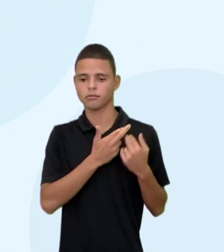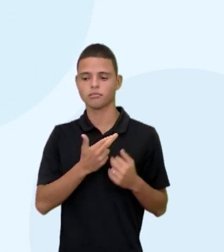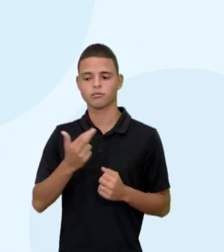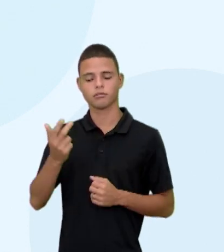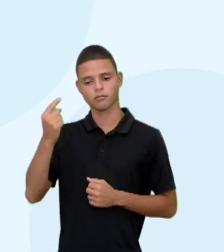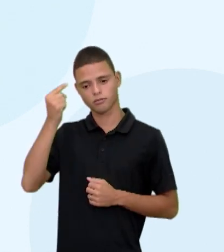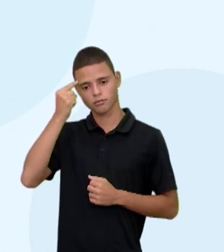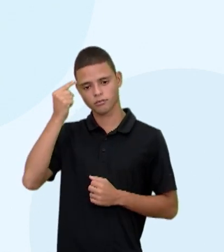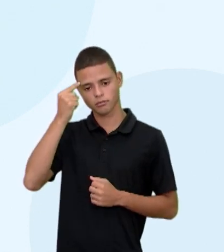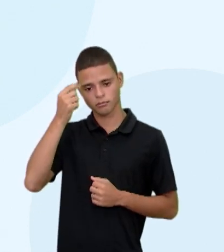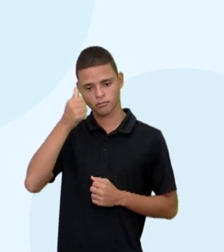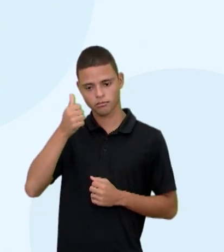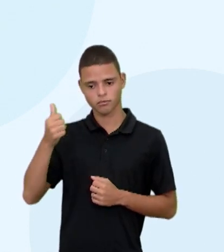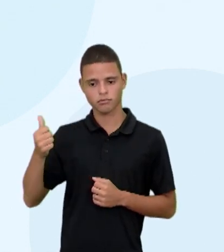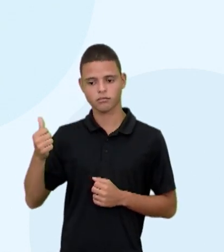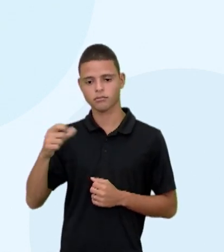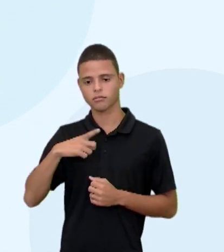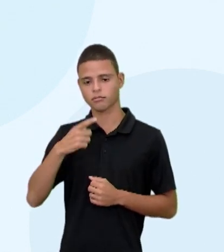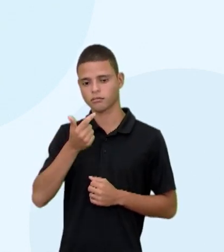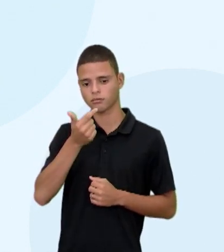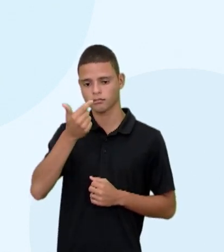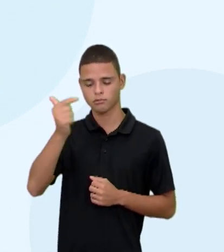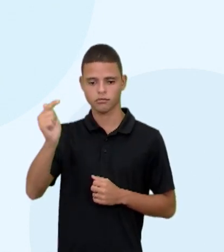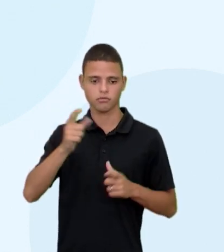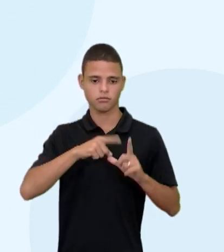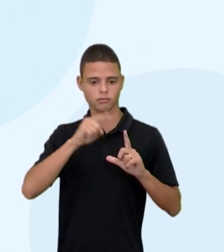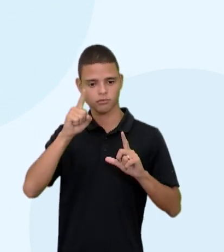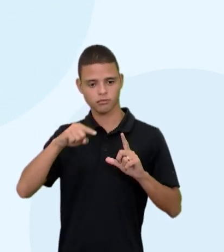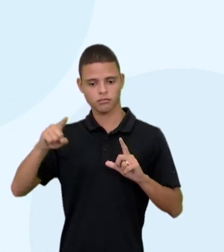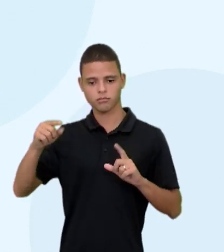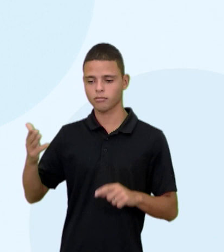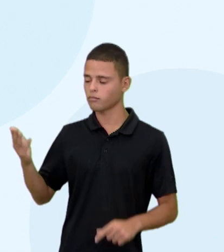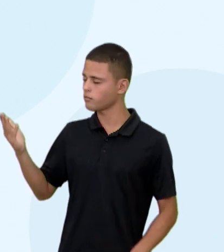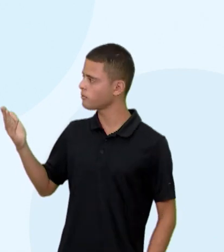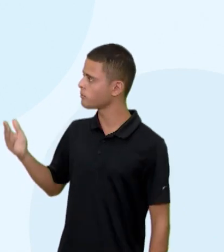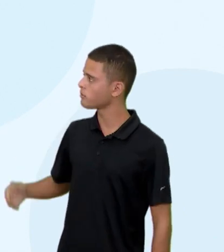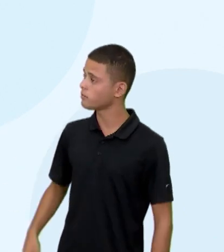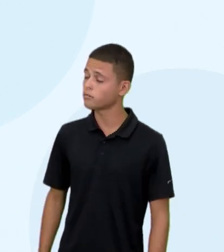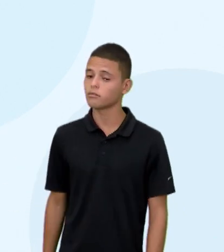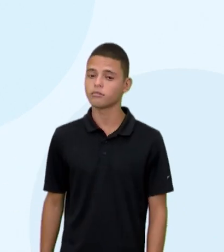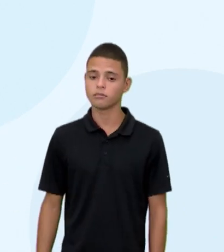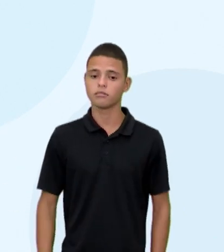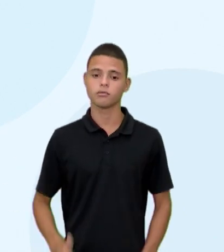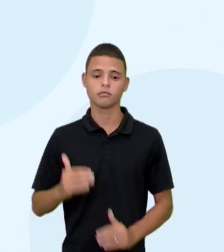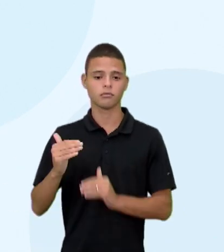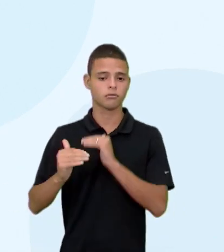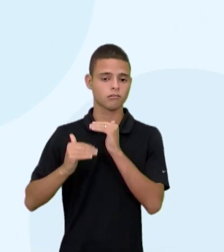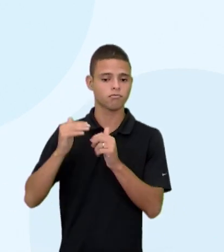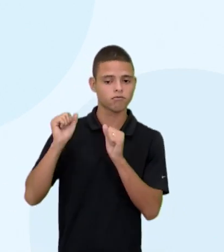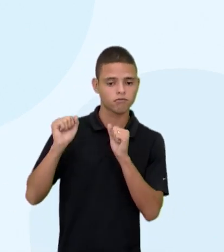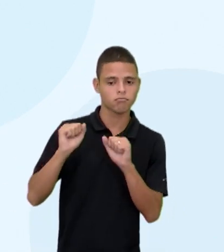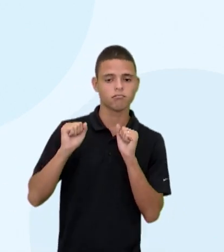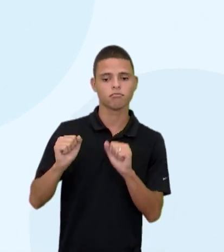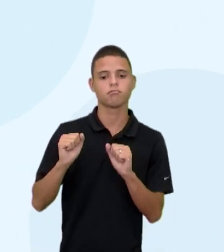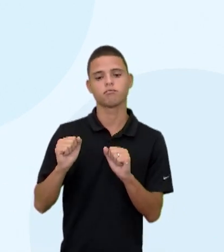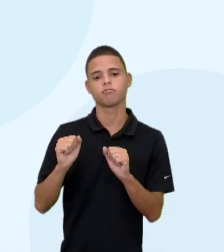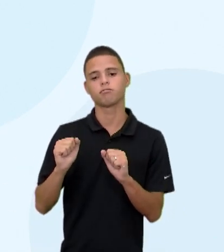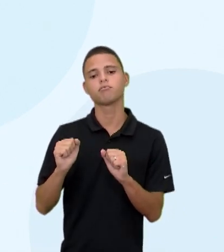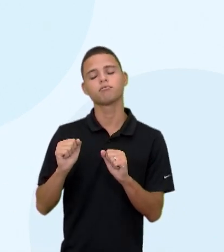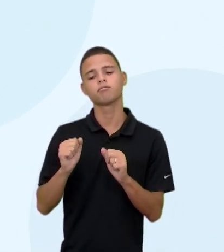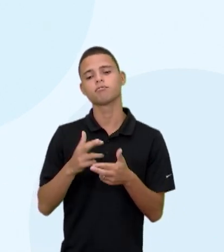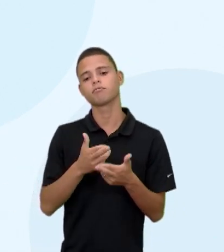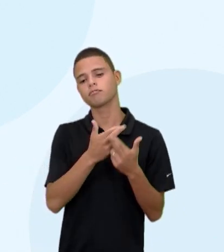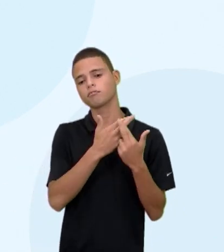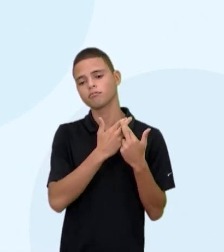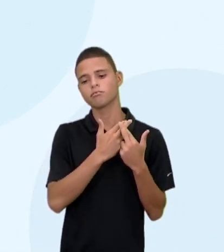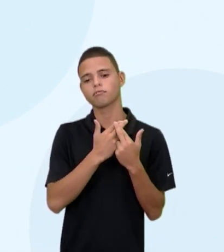temos aí um outro gráfico, né, também das mesmas autoras que eu citei anteriormente. Né, o progresso ele pode ser responsável, onde